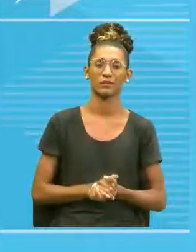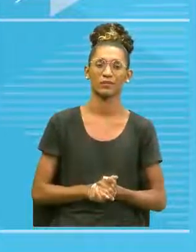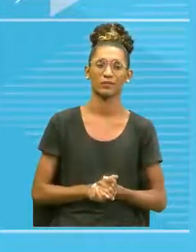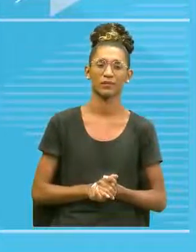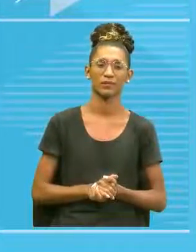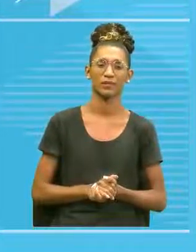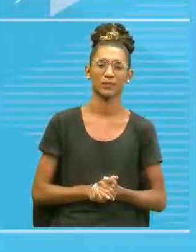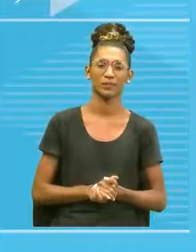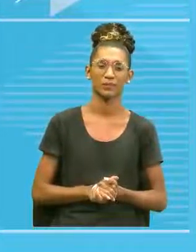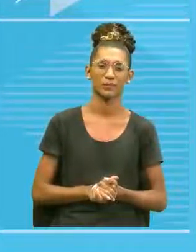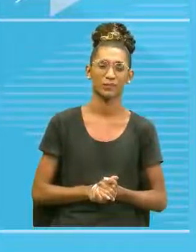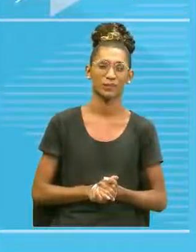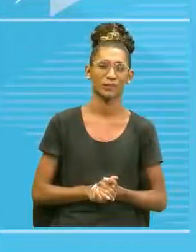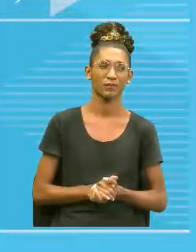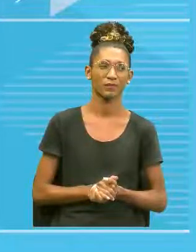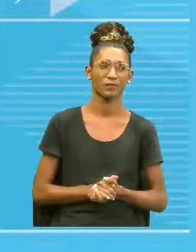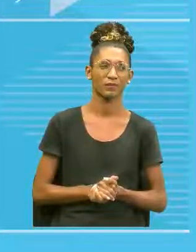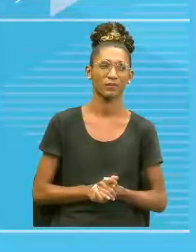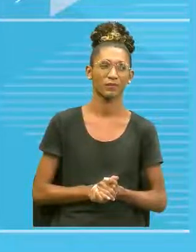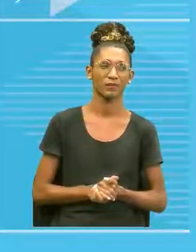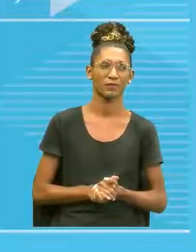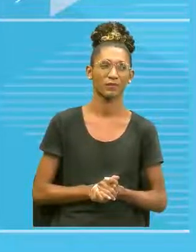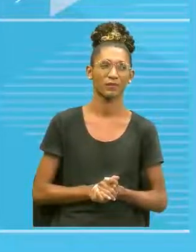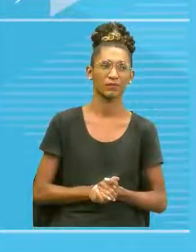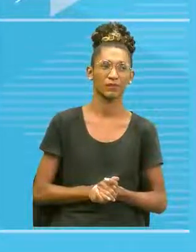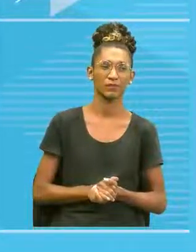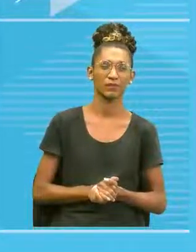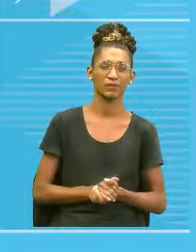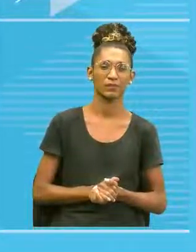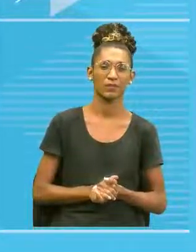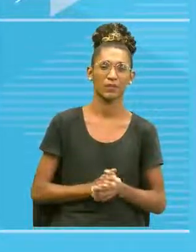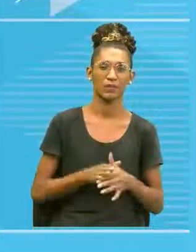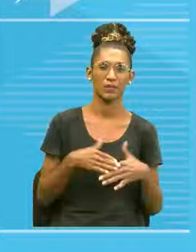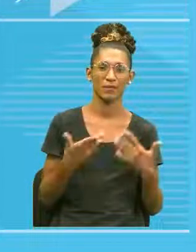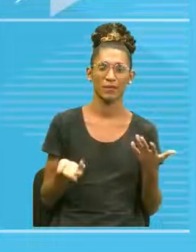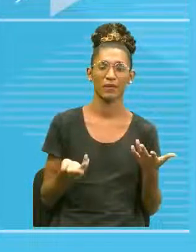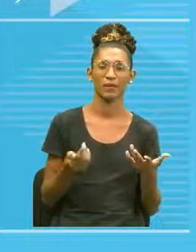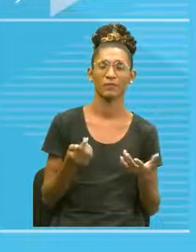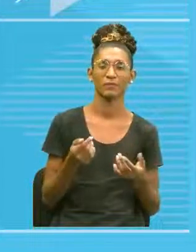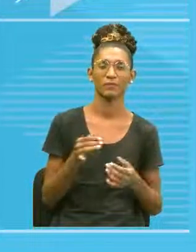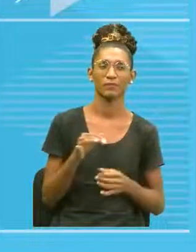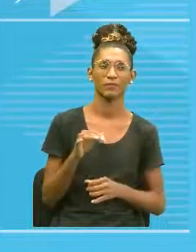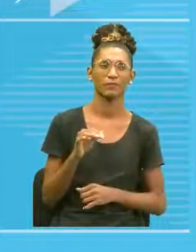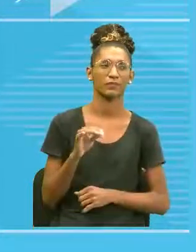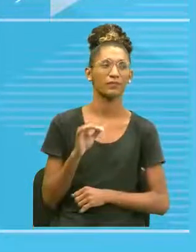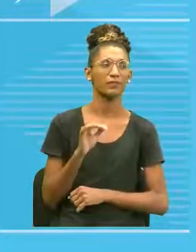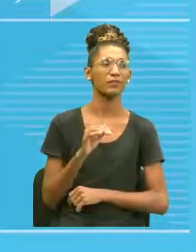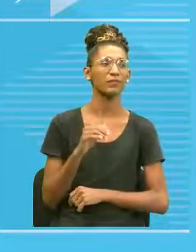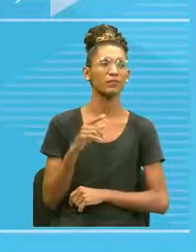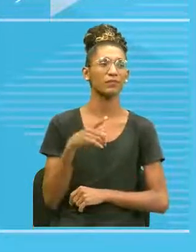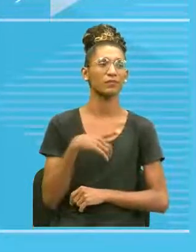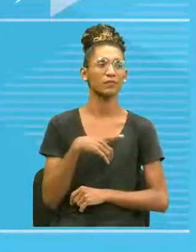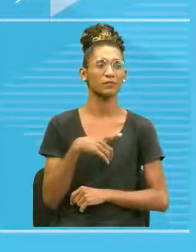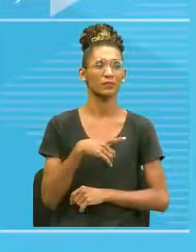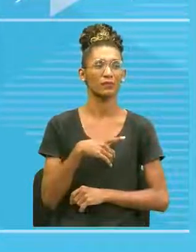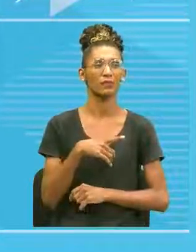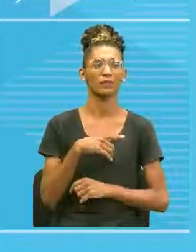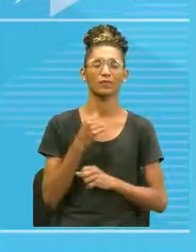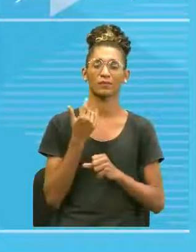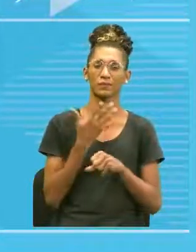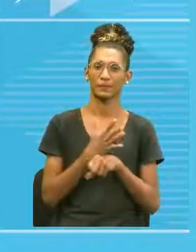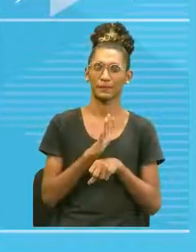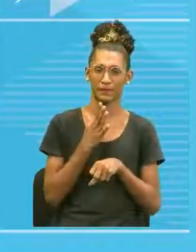para ganar la competición bom então ó havíamos tínhamos treinado